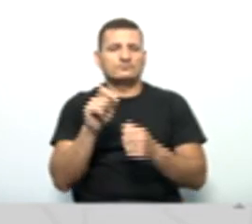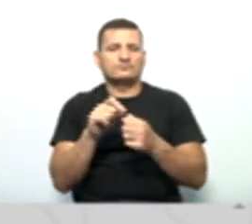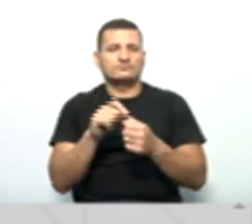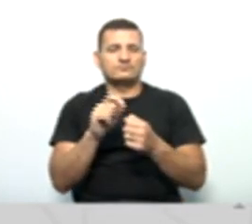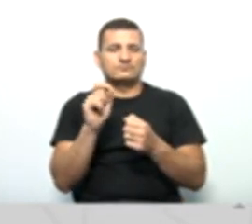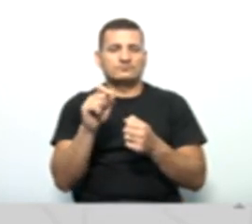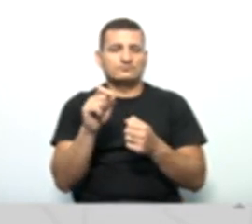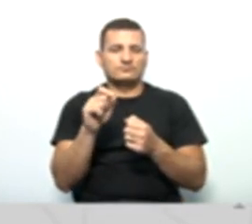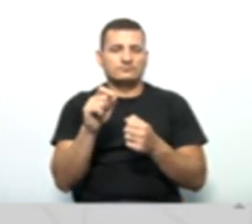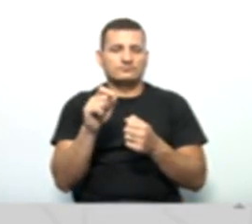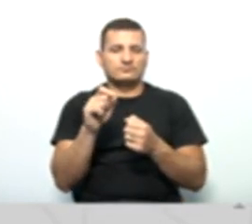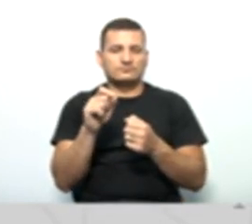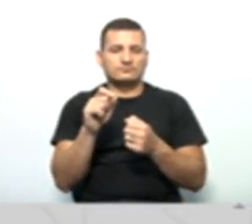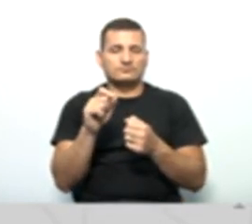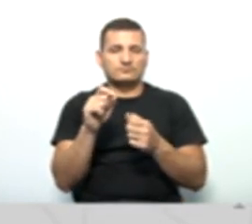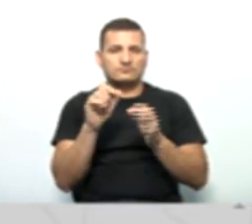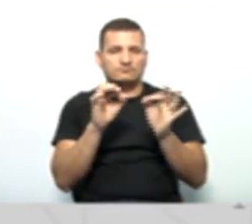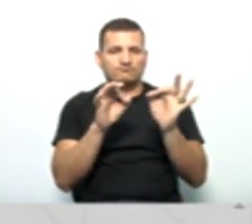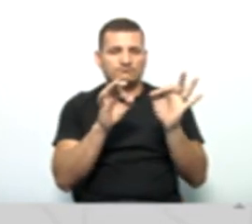ordena